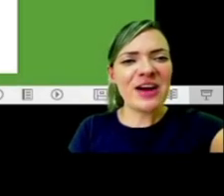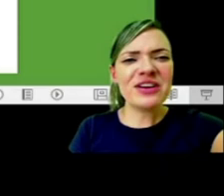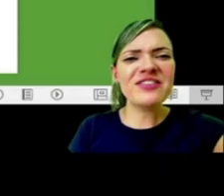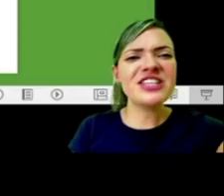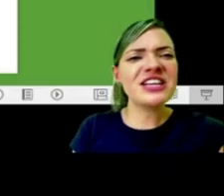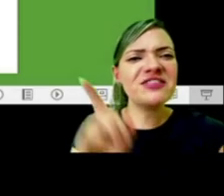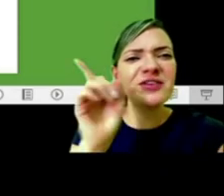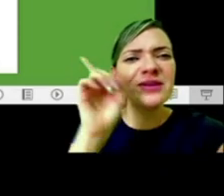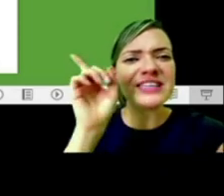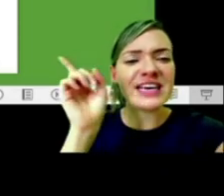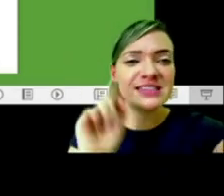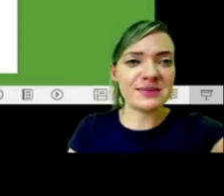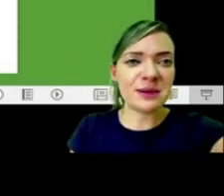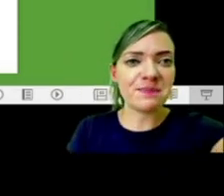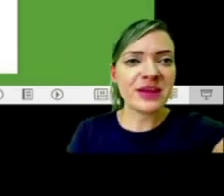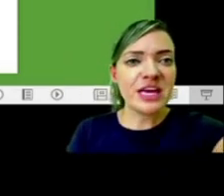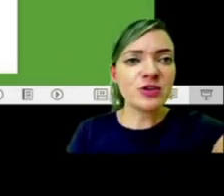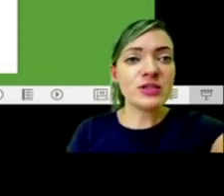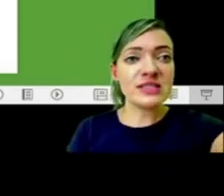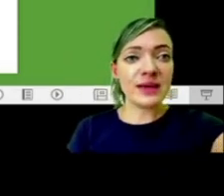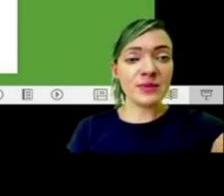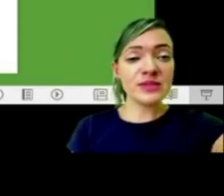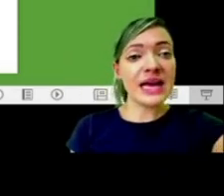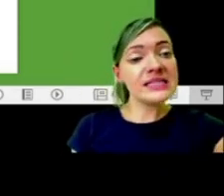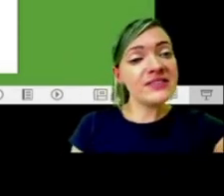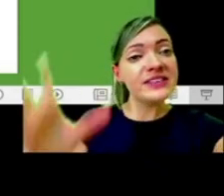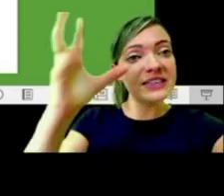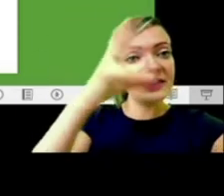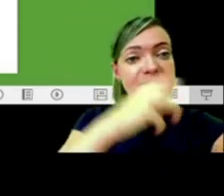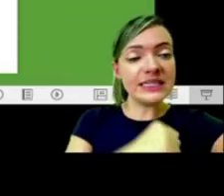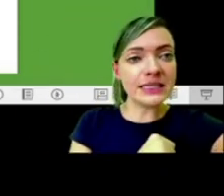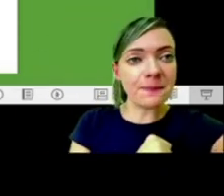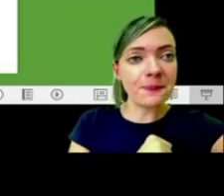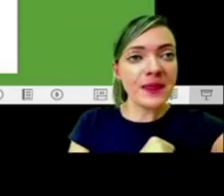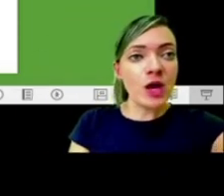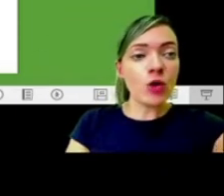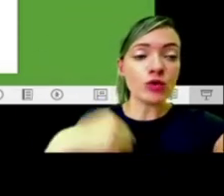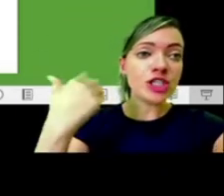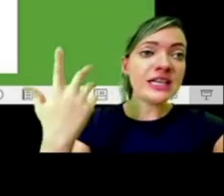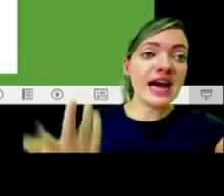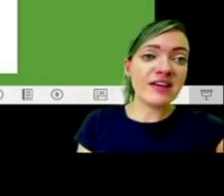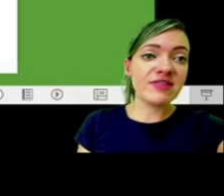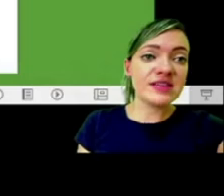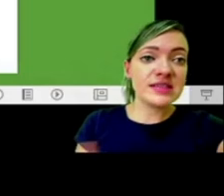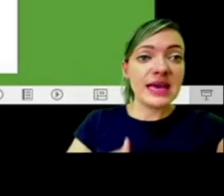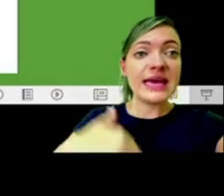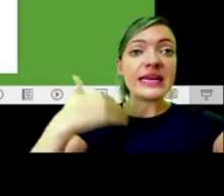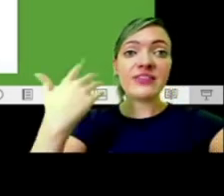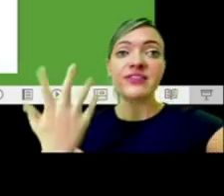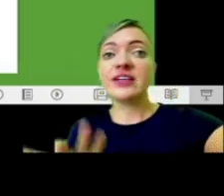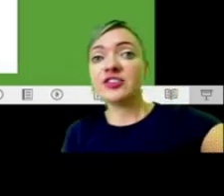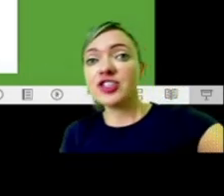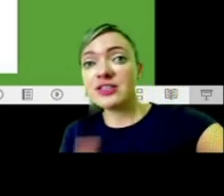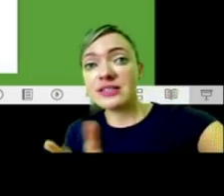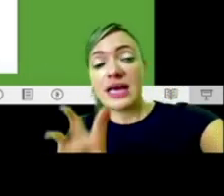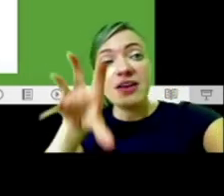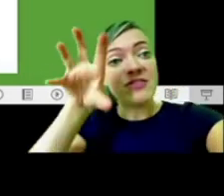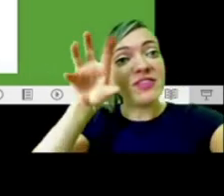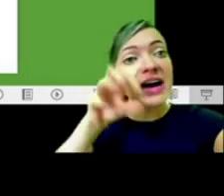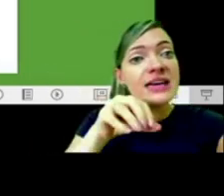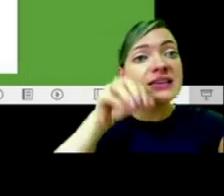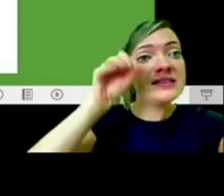ecótone. Agora, veja na figura aqui acima. Nós temos a savana africana, com girafas,